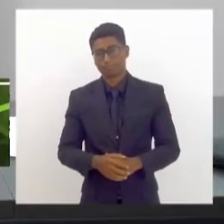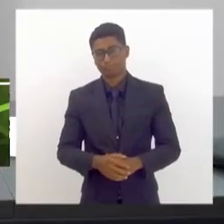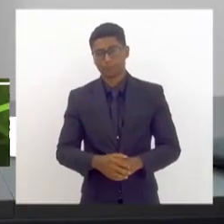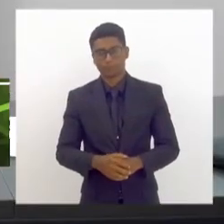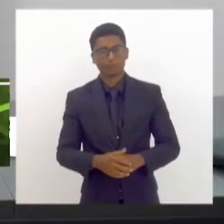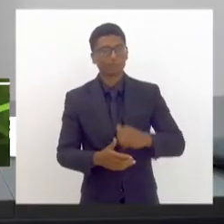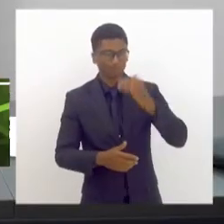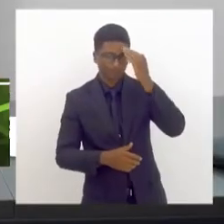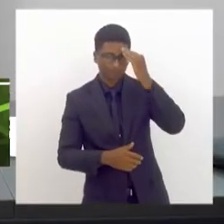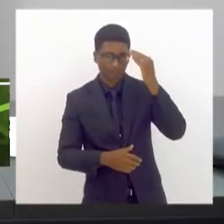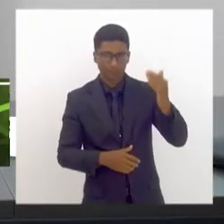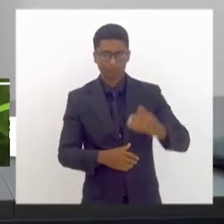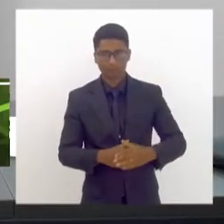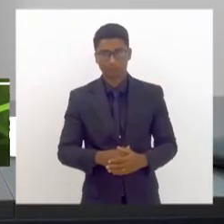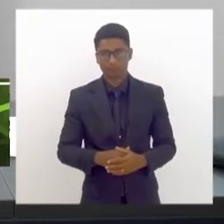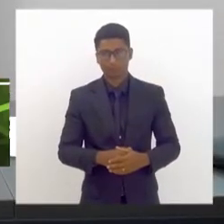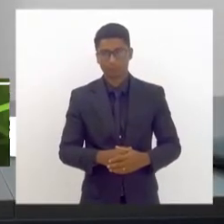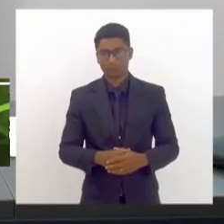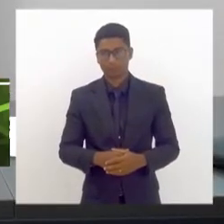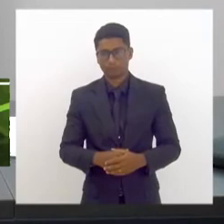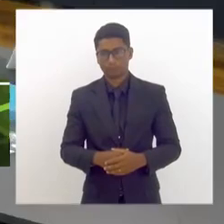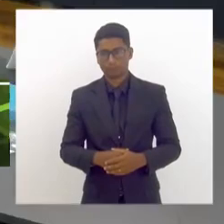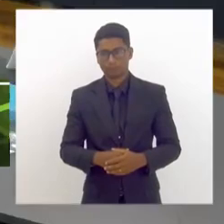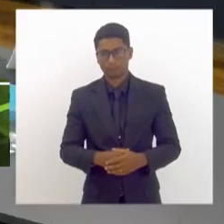Obrigado, Alessandro. Respondemos.